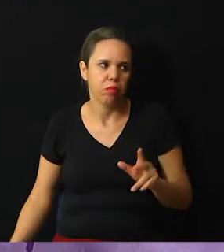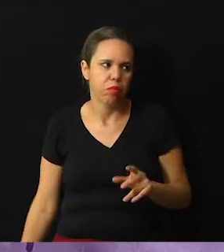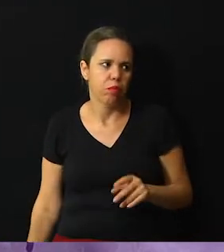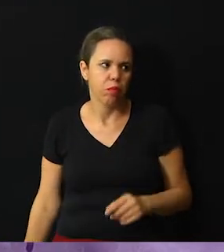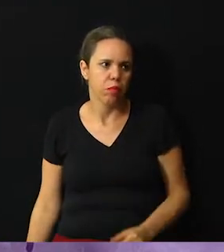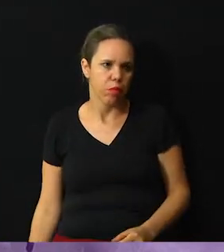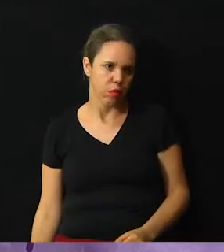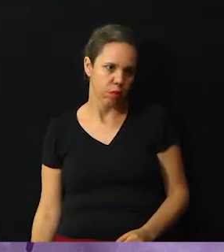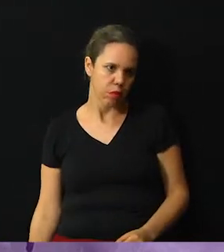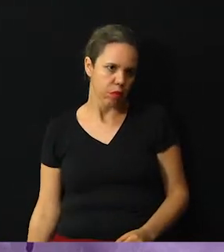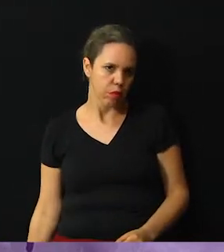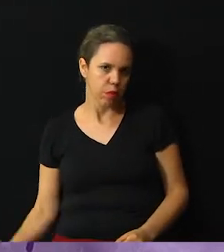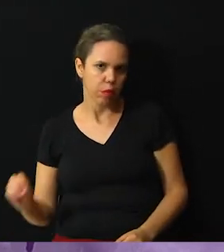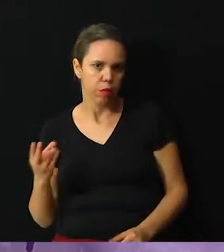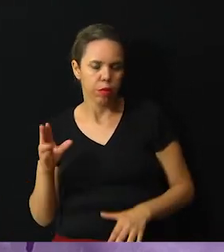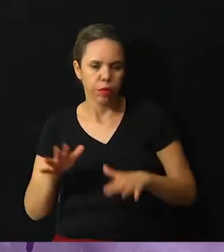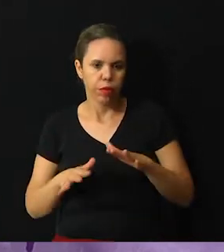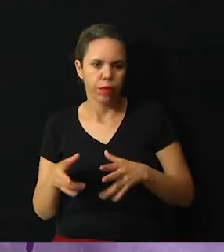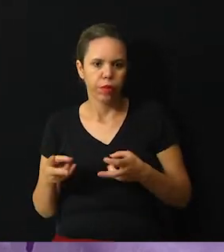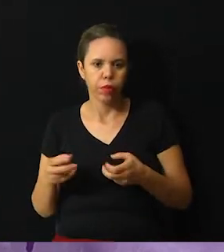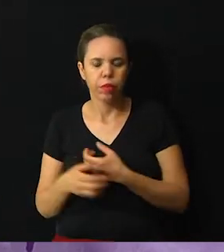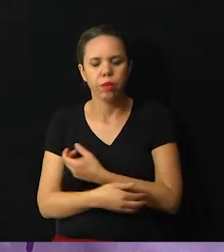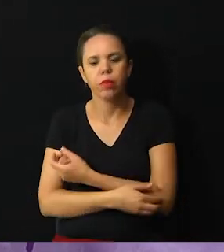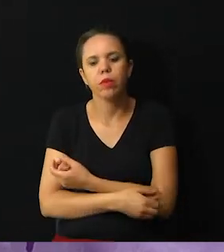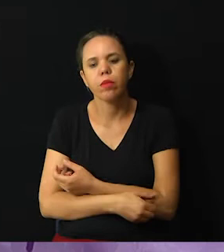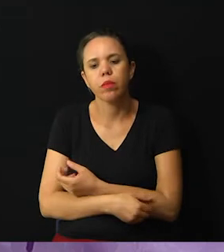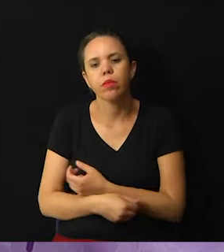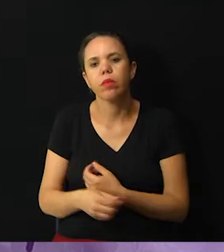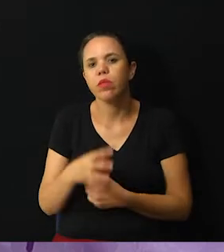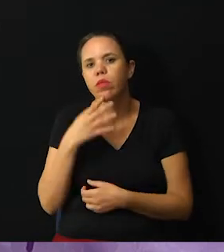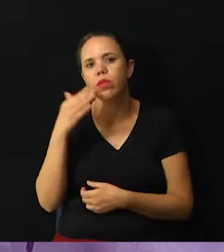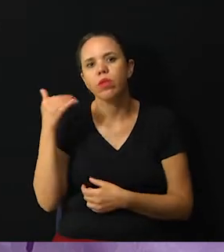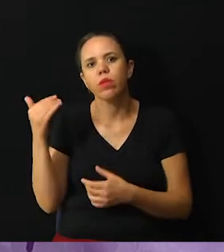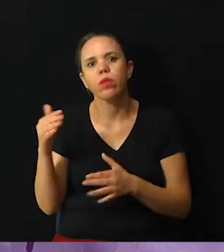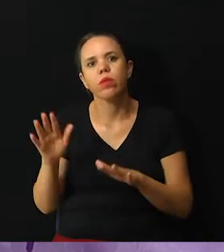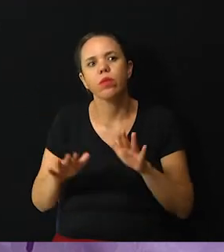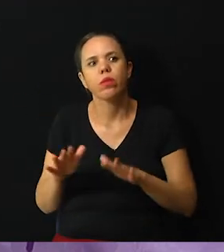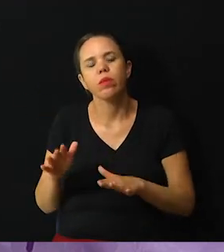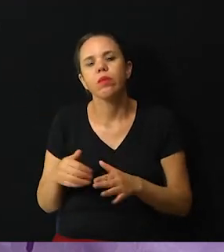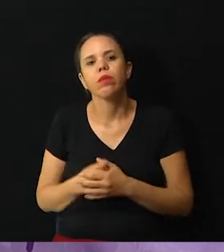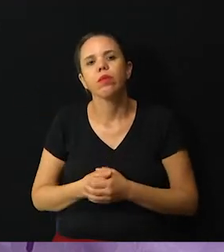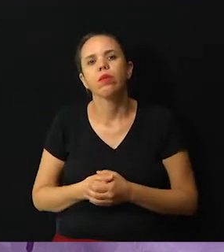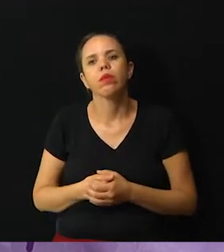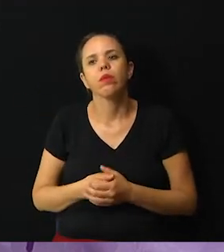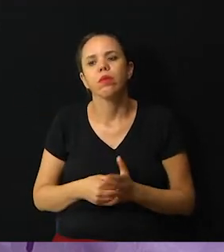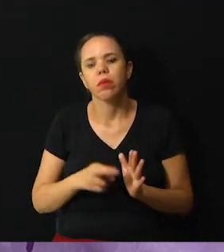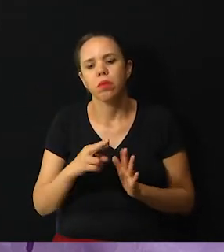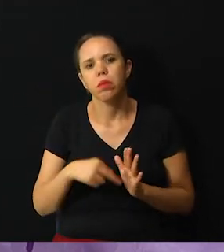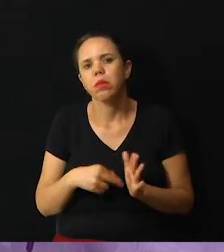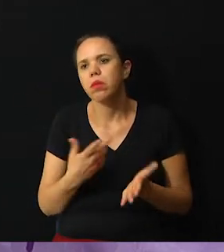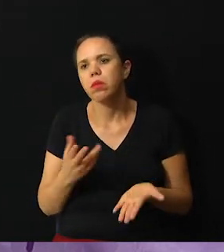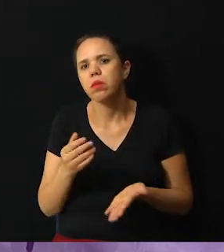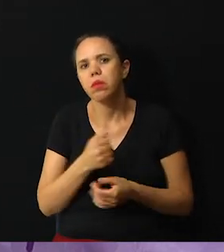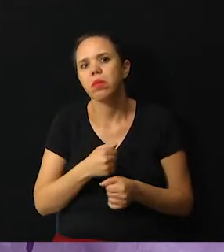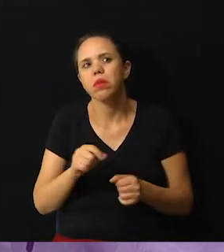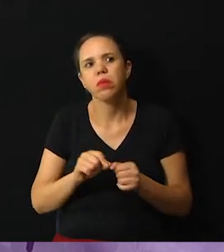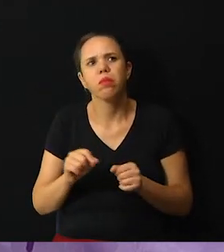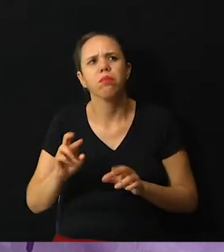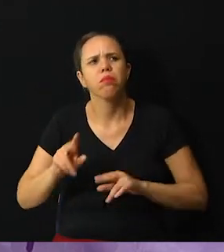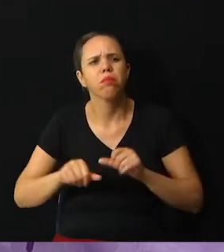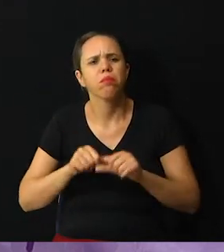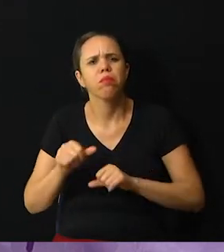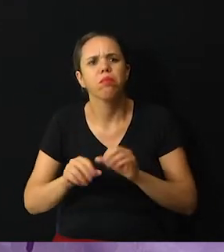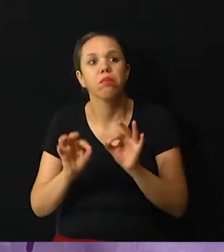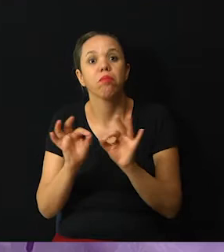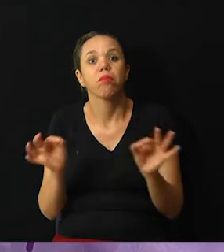fazia. Ou, às vezes, se perder em caminhos conhecidos, ou errar receitas que sempre fez. Então, às vezes,